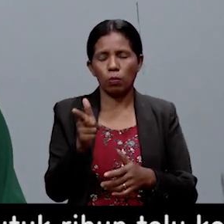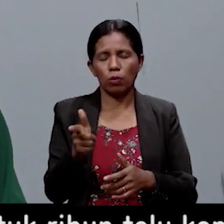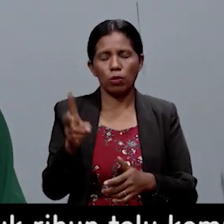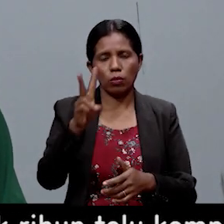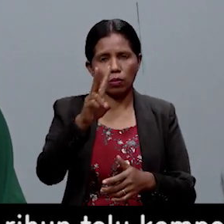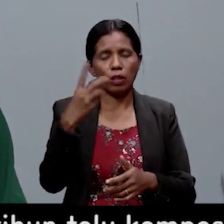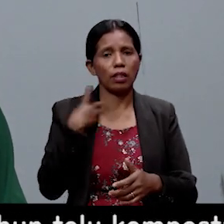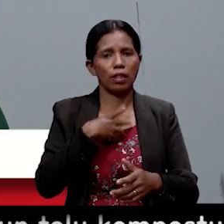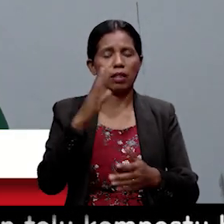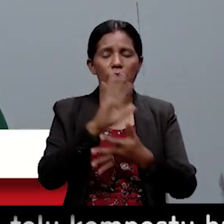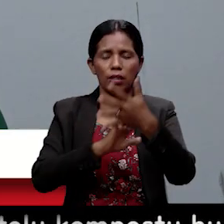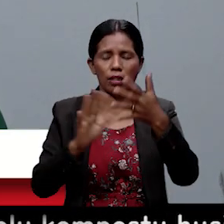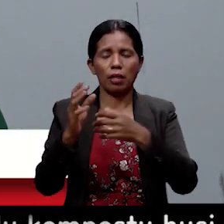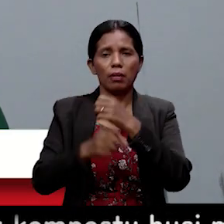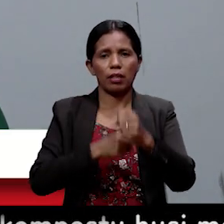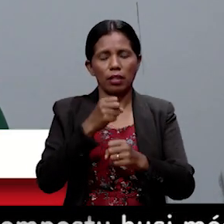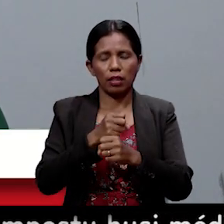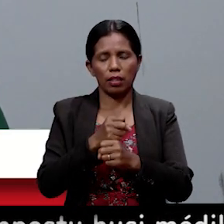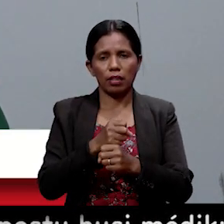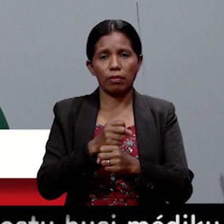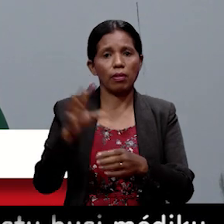ni aniversário ba consulta popular.